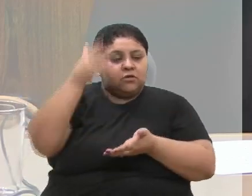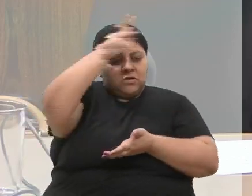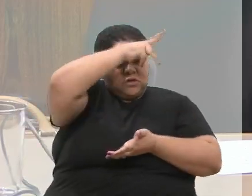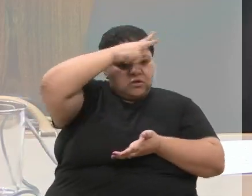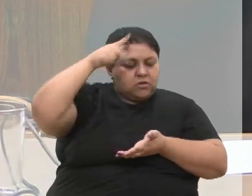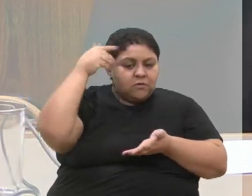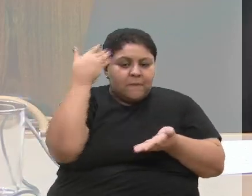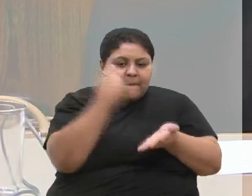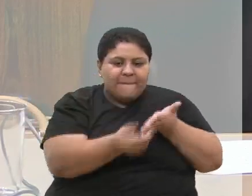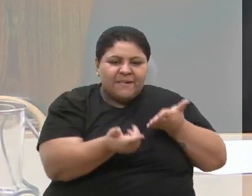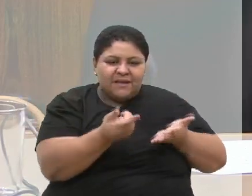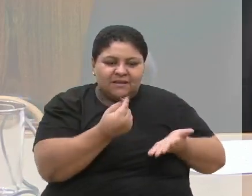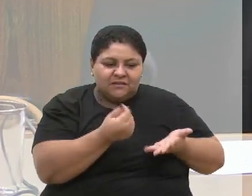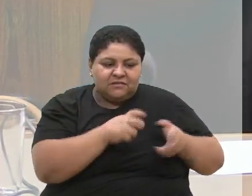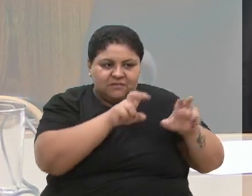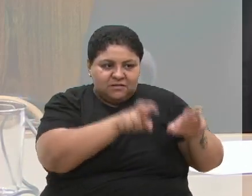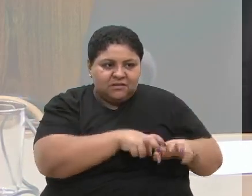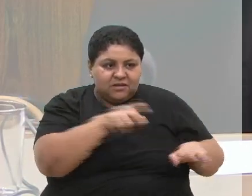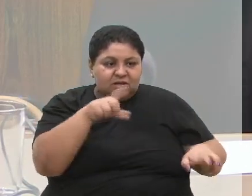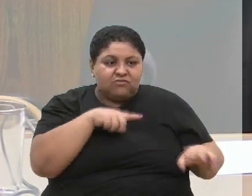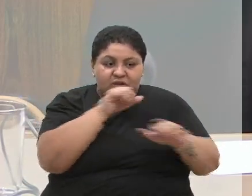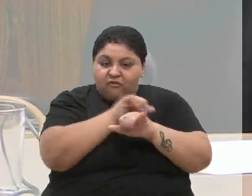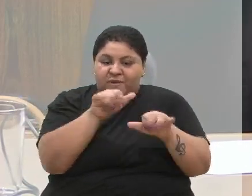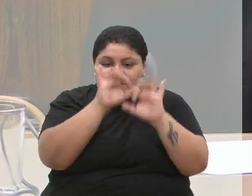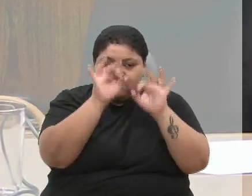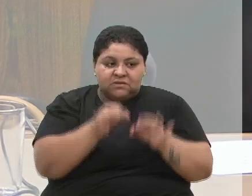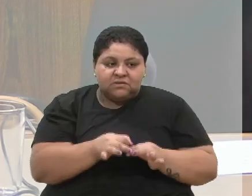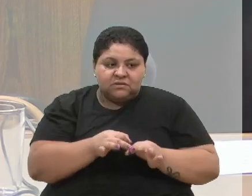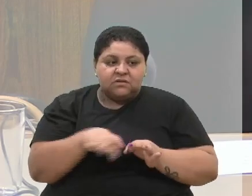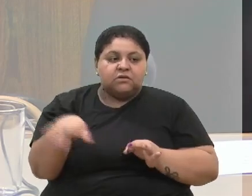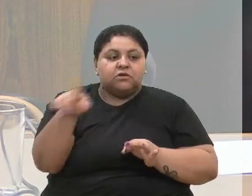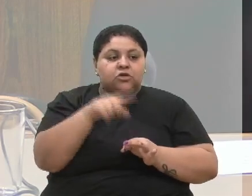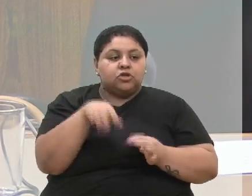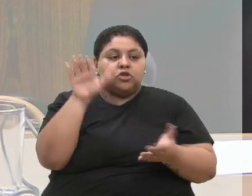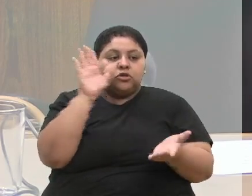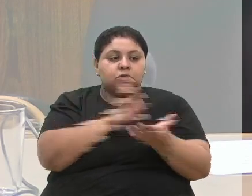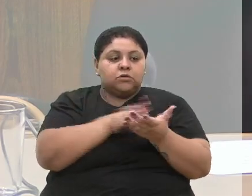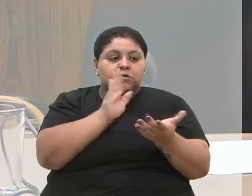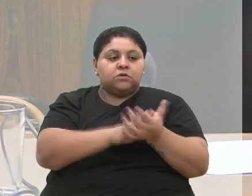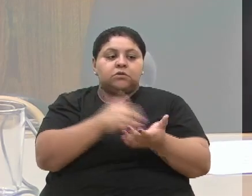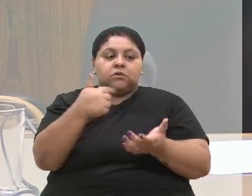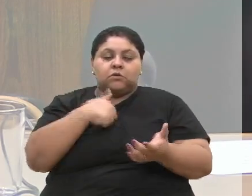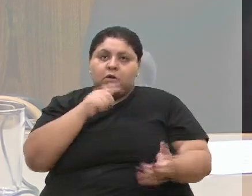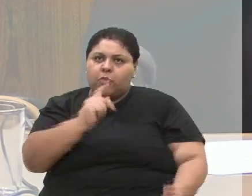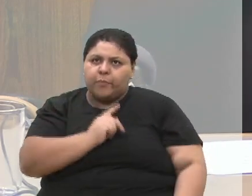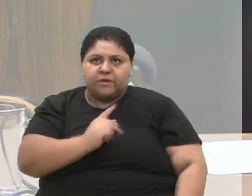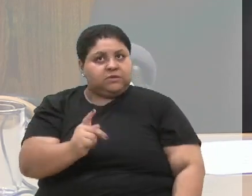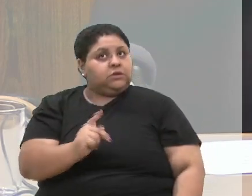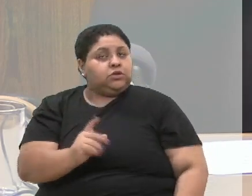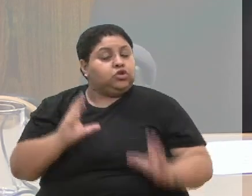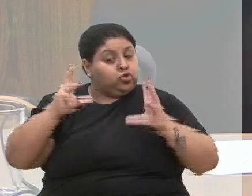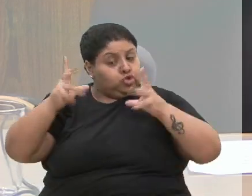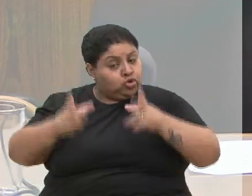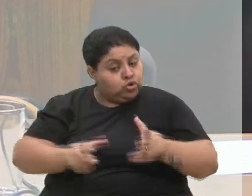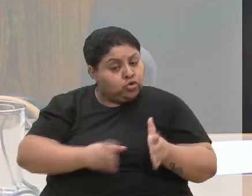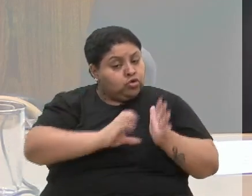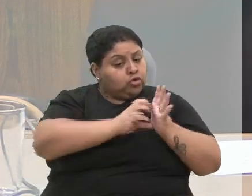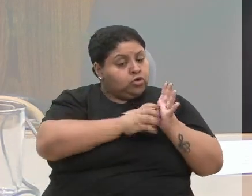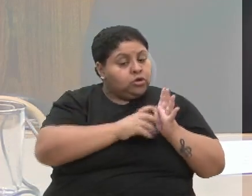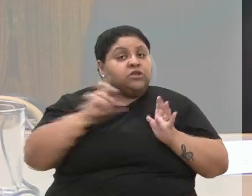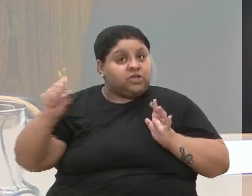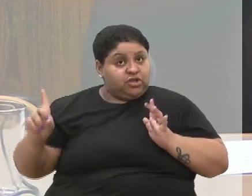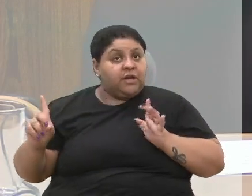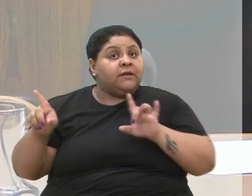perde recursos na área de agricultura porque não tem os dados. Nós propomos, eu era presidente, mas tinham vereadores de todos os partidos, bem mais da direita,